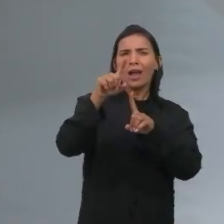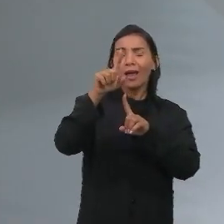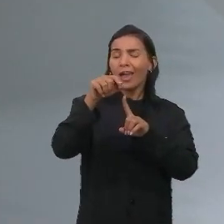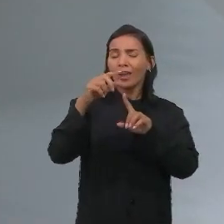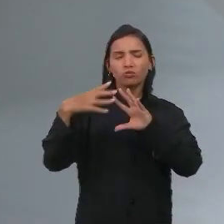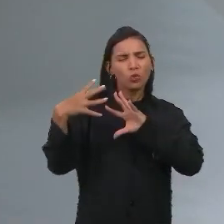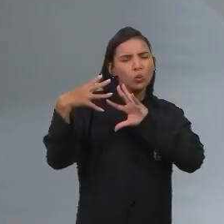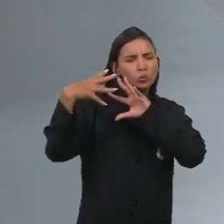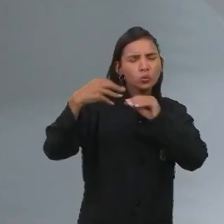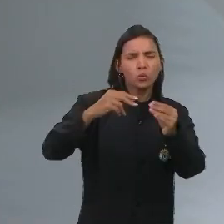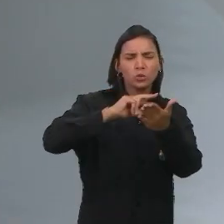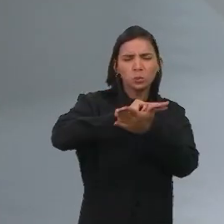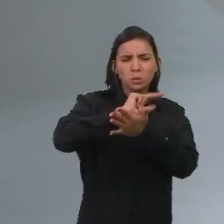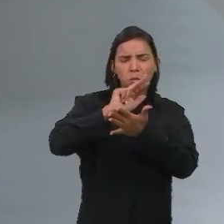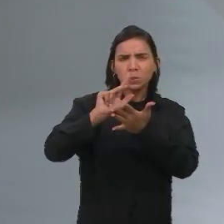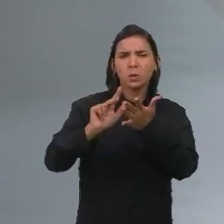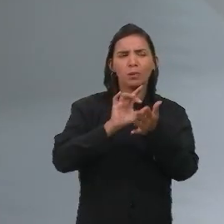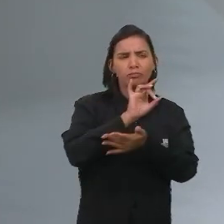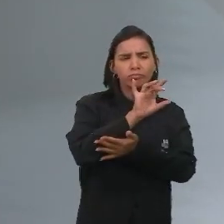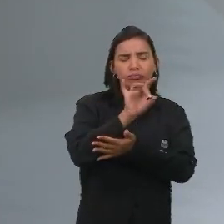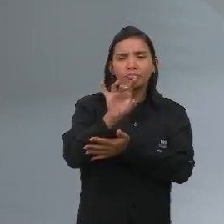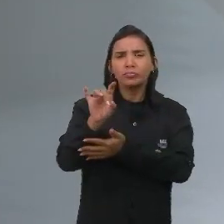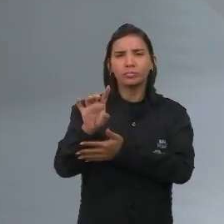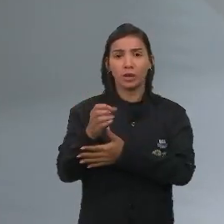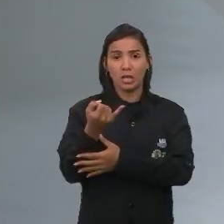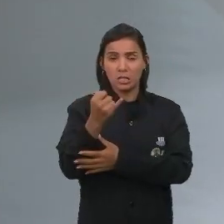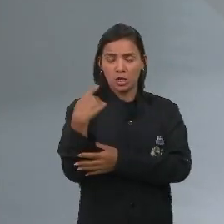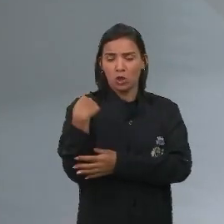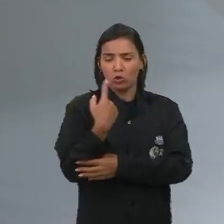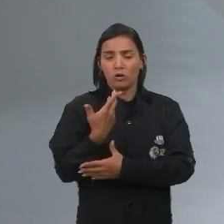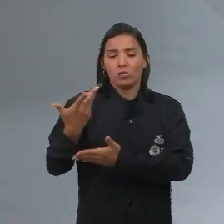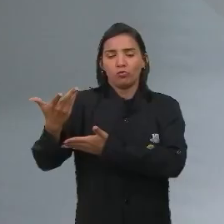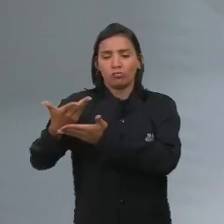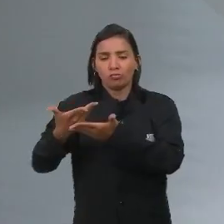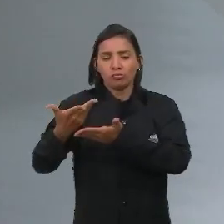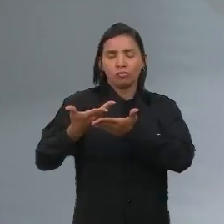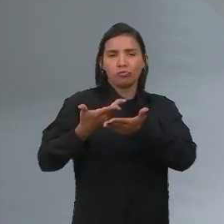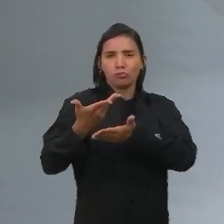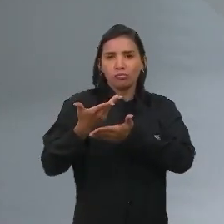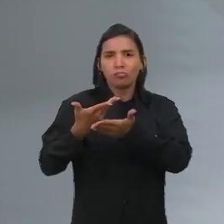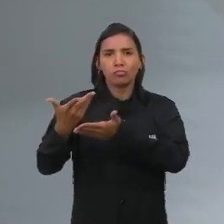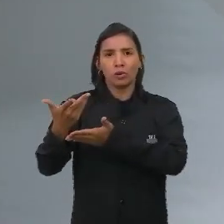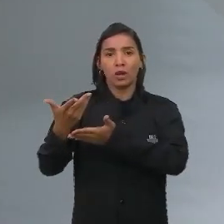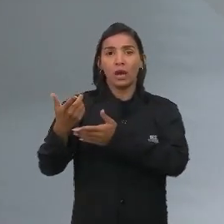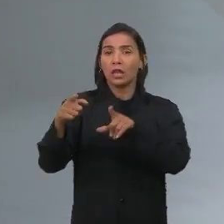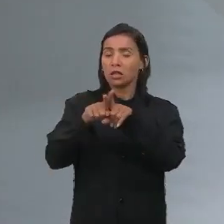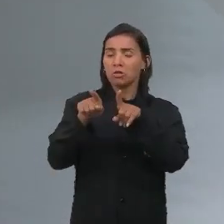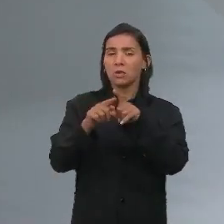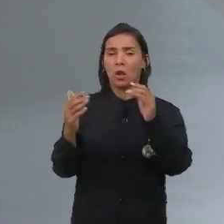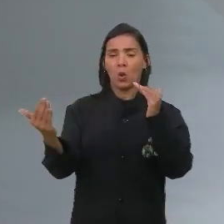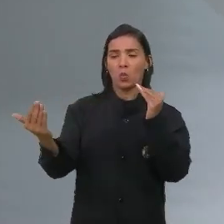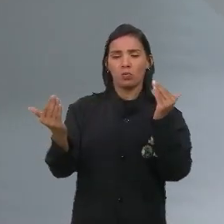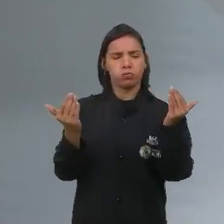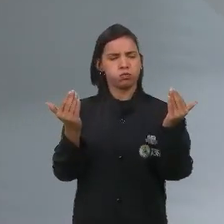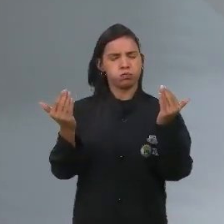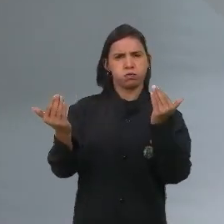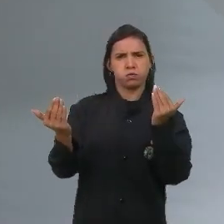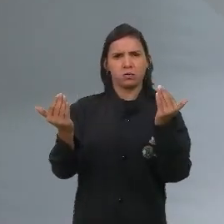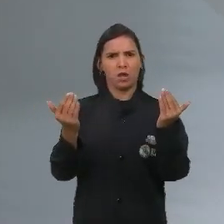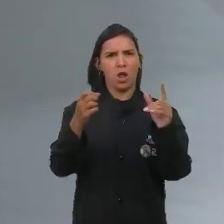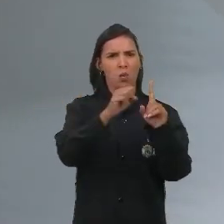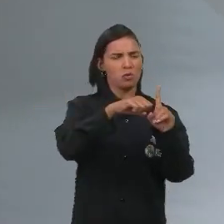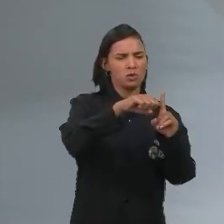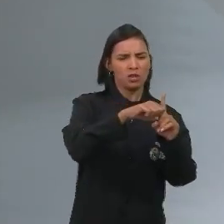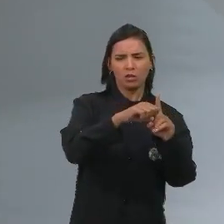E principalmente quando nós colaboramos, aliás, quando nós comparamos uma sociedade com uma